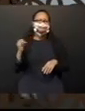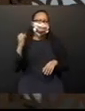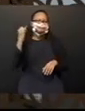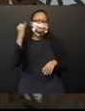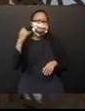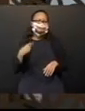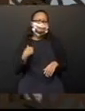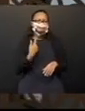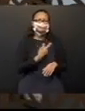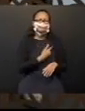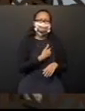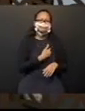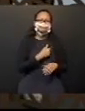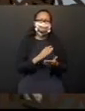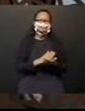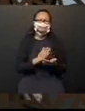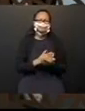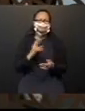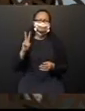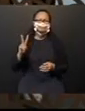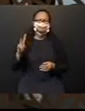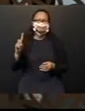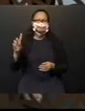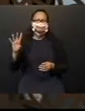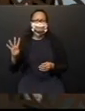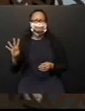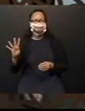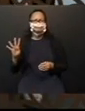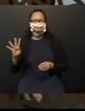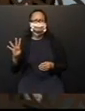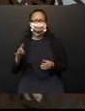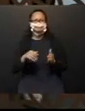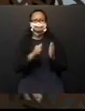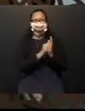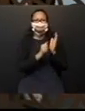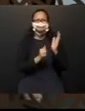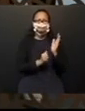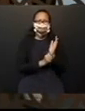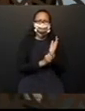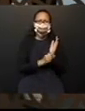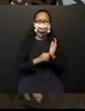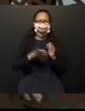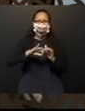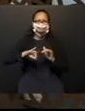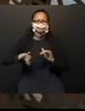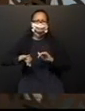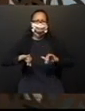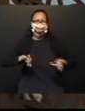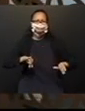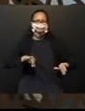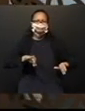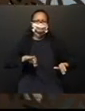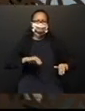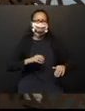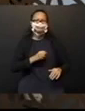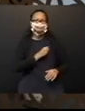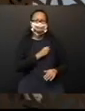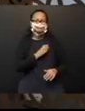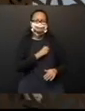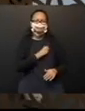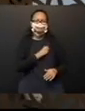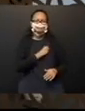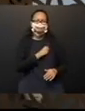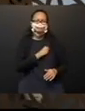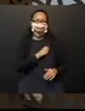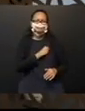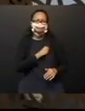página 214, algoritmo da decomposição e algoritmo convencional.